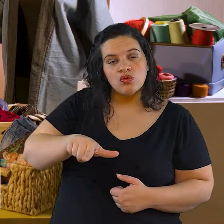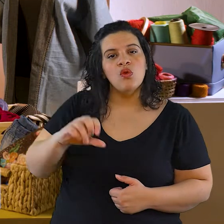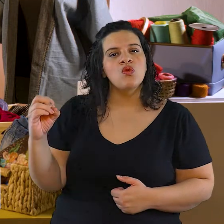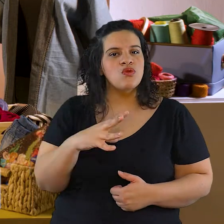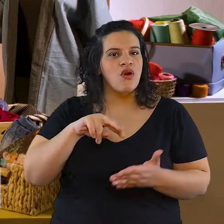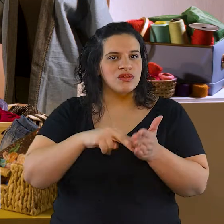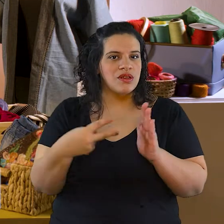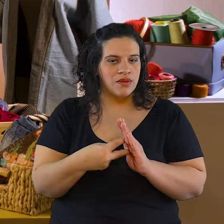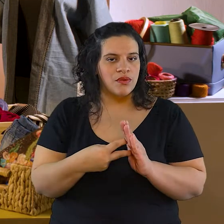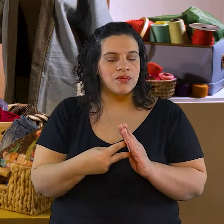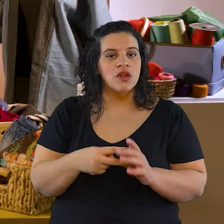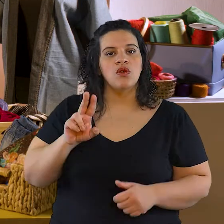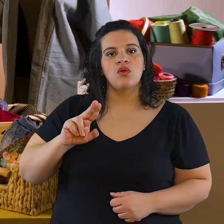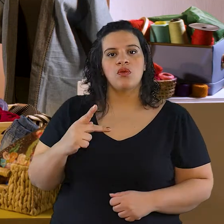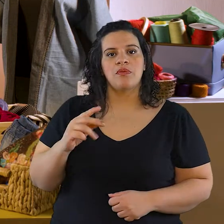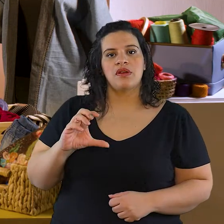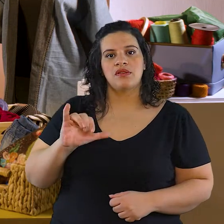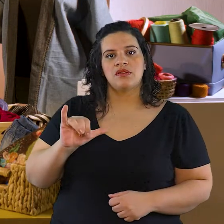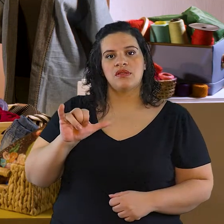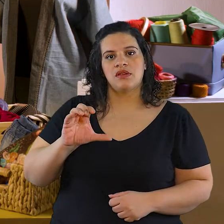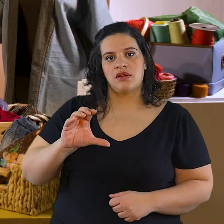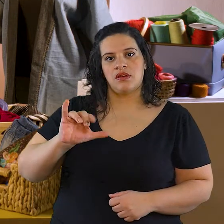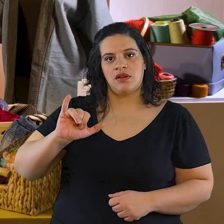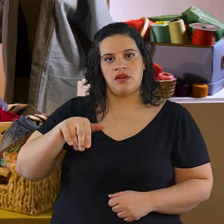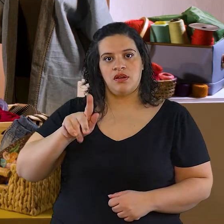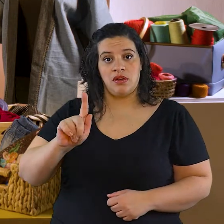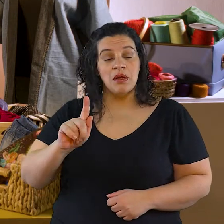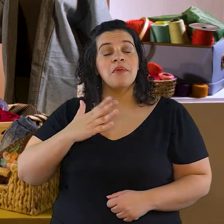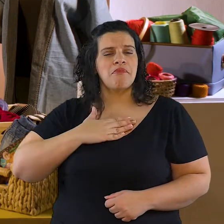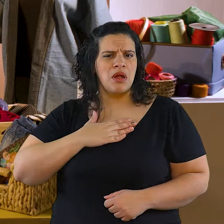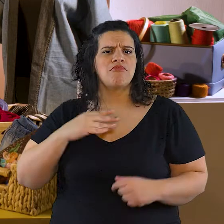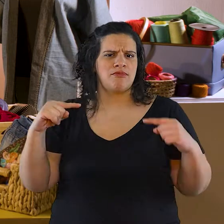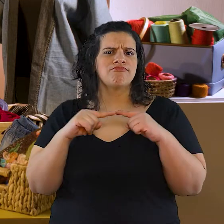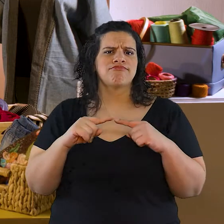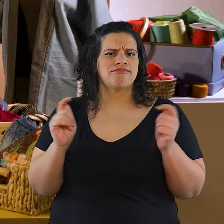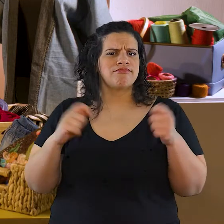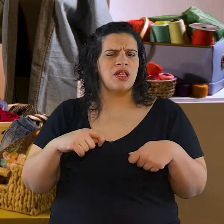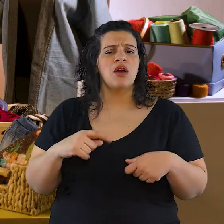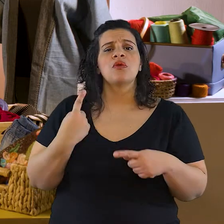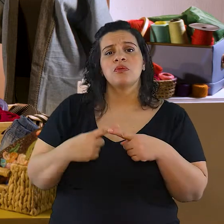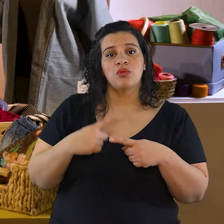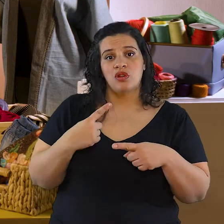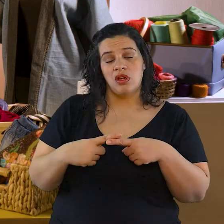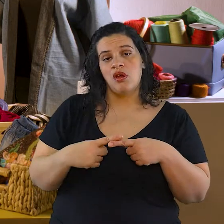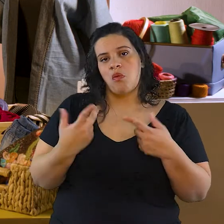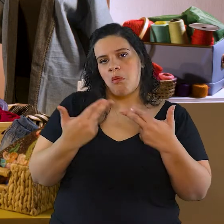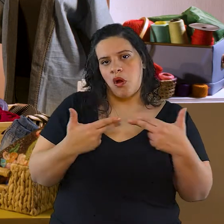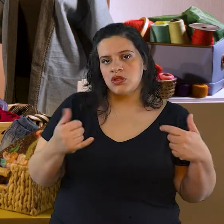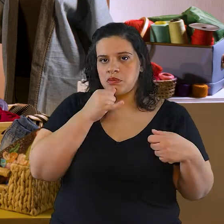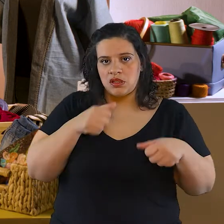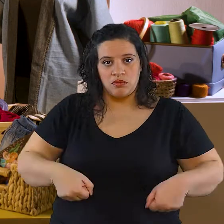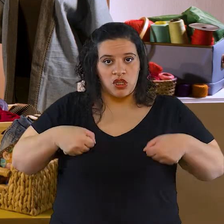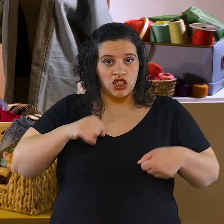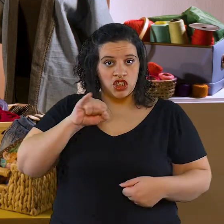a ressignificação. E o upcycling, ele para mim é muito útil porque eu posso pegar uma peça,